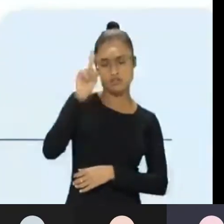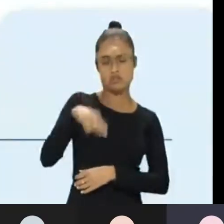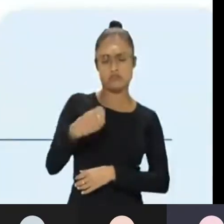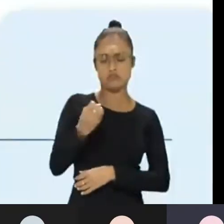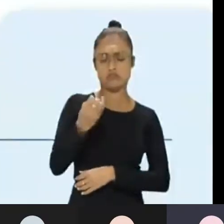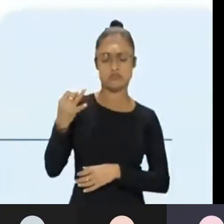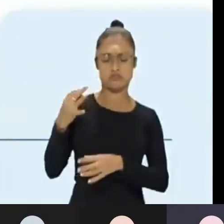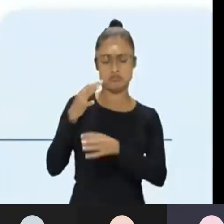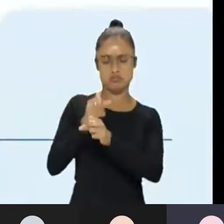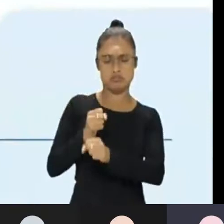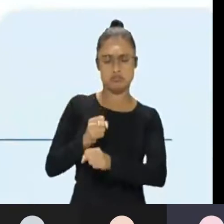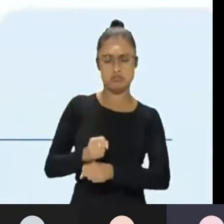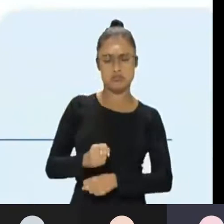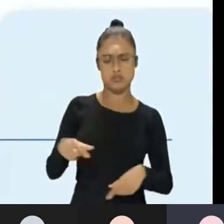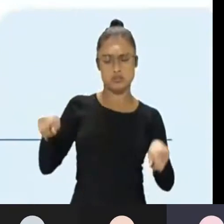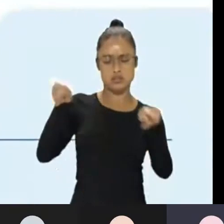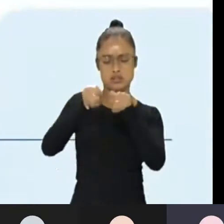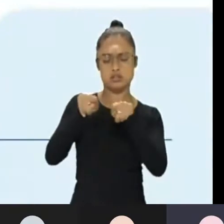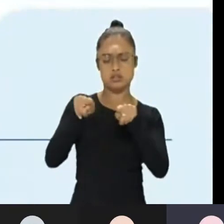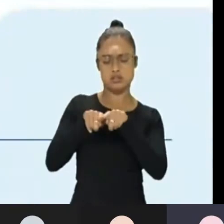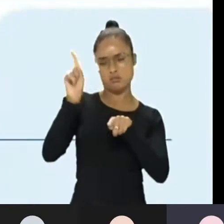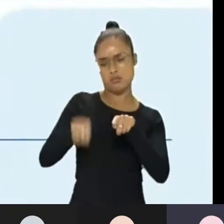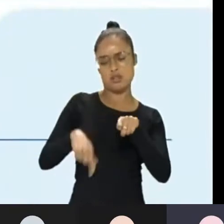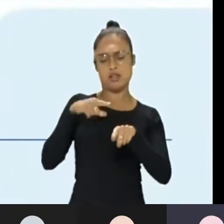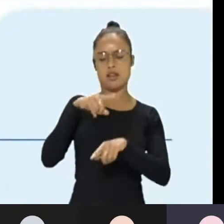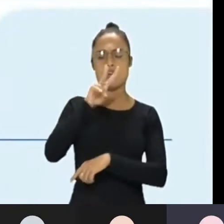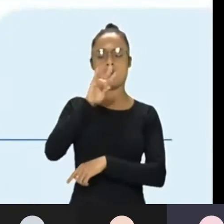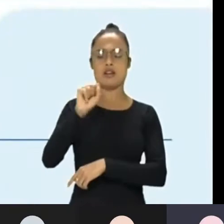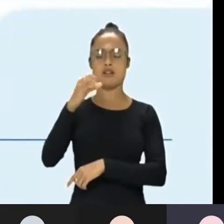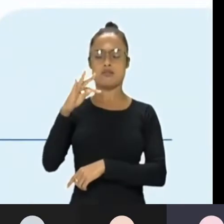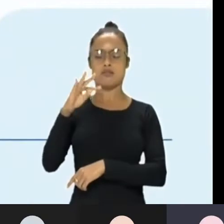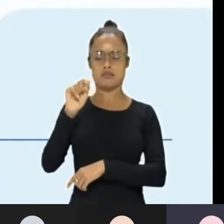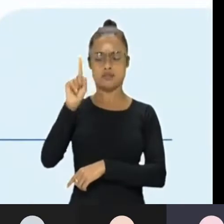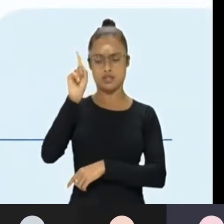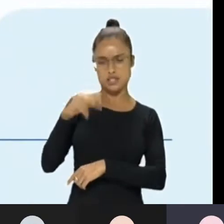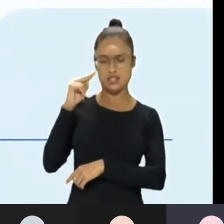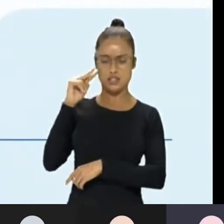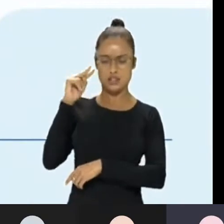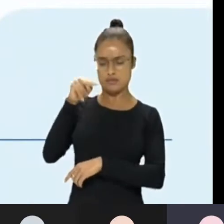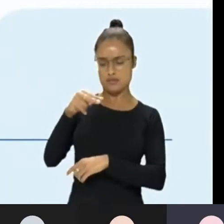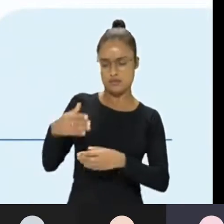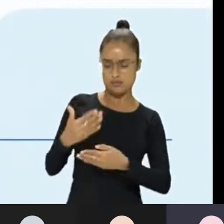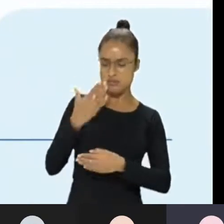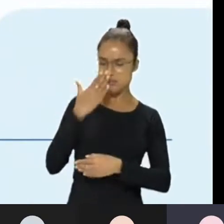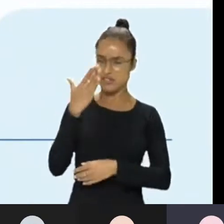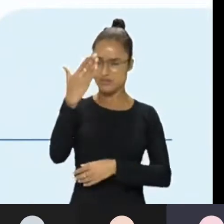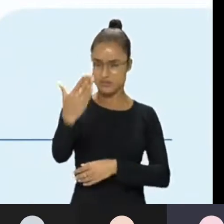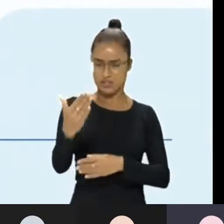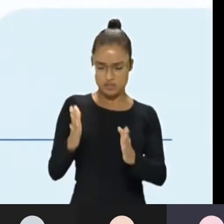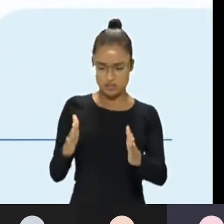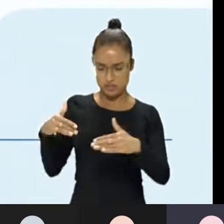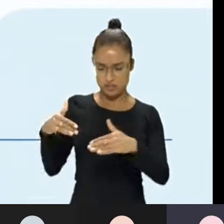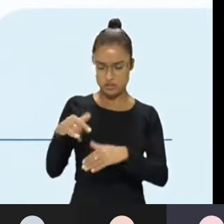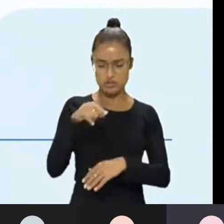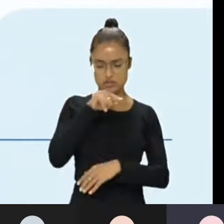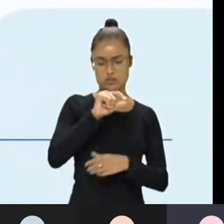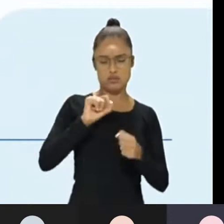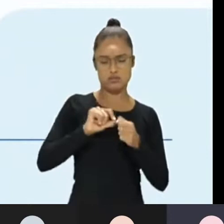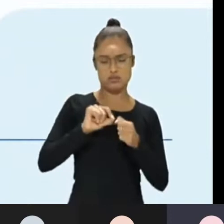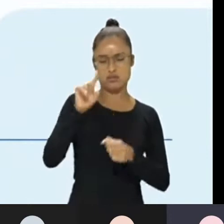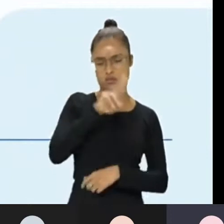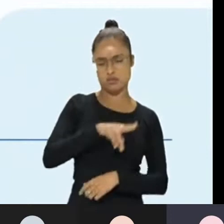no slide. São consideradas essas vistas. Você vai utilizar o roteiro de aula prática. O roteiro